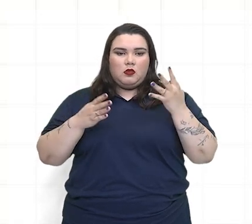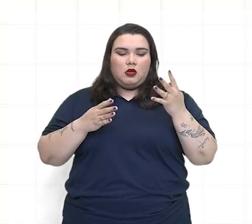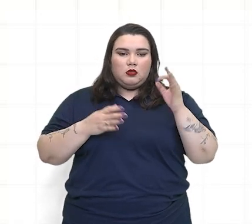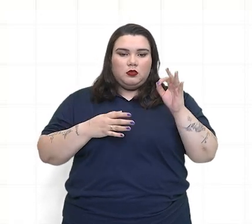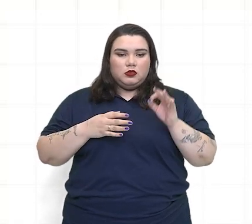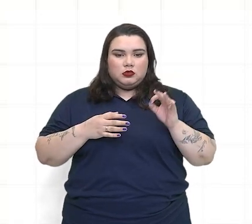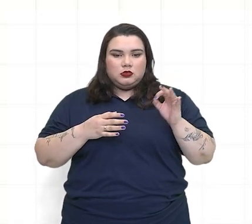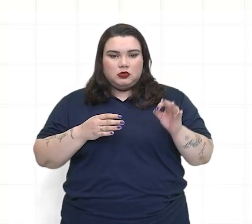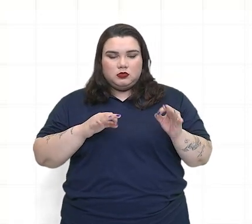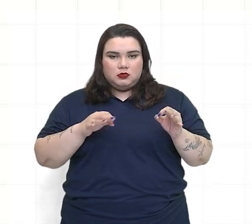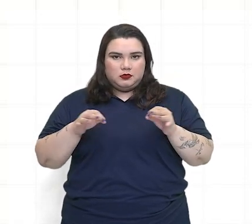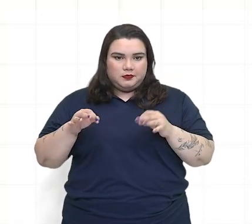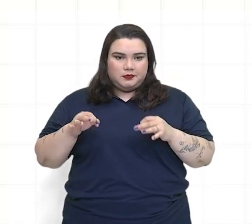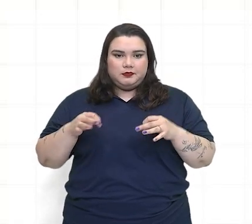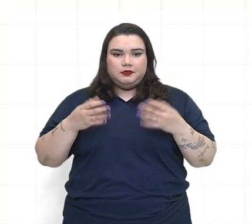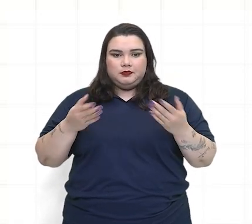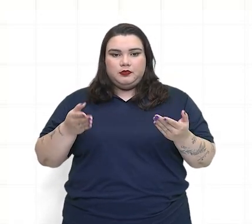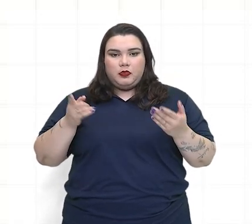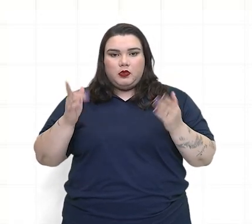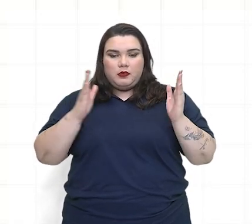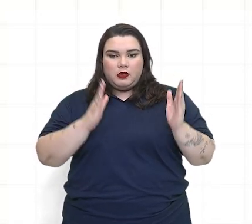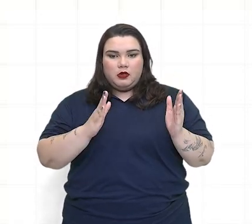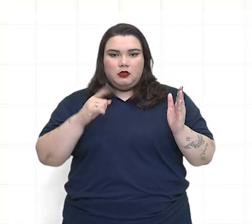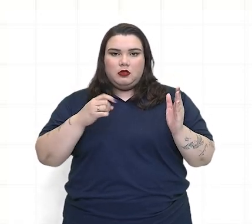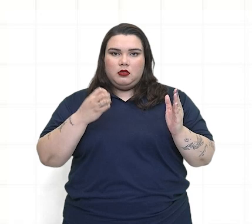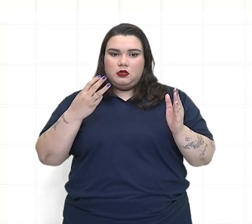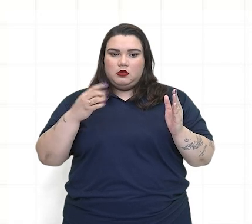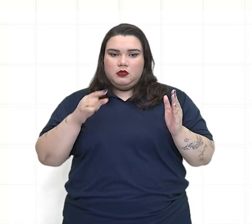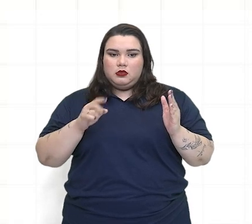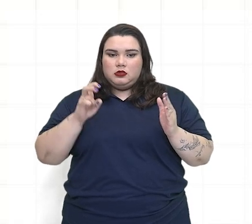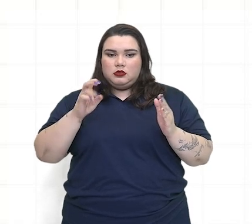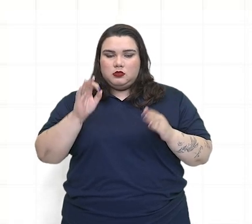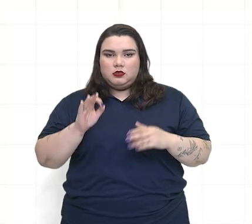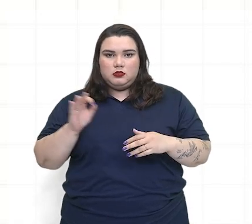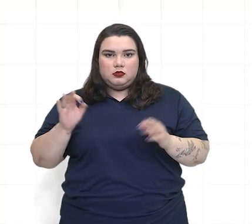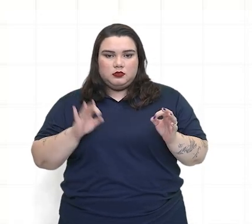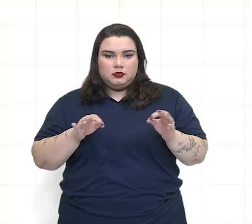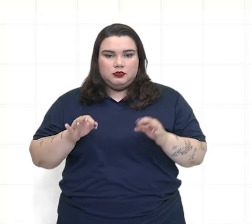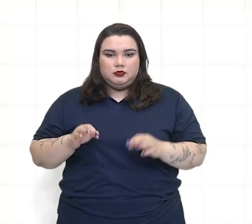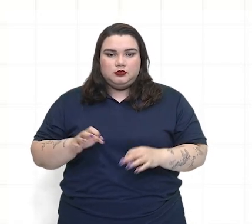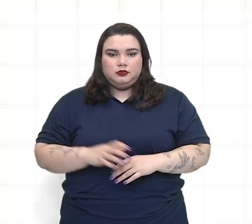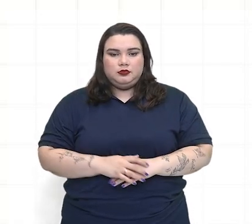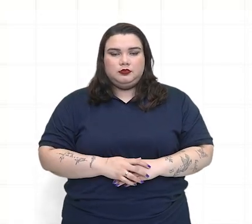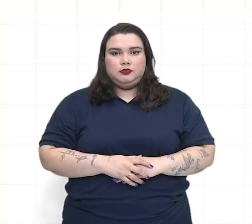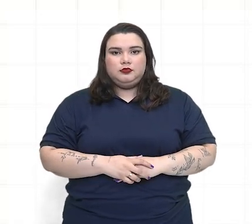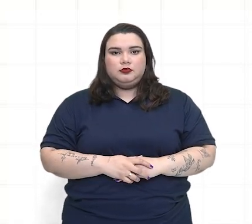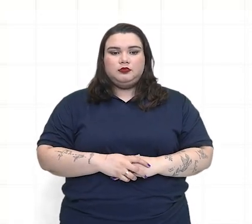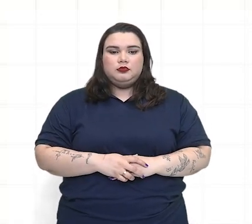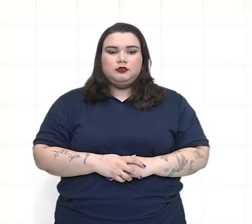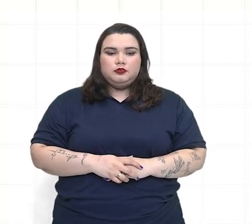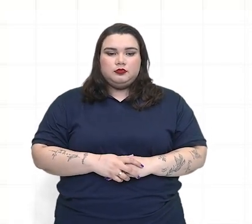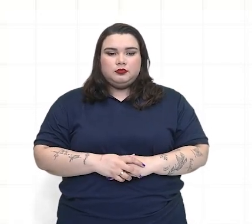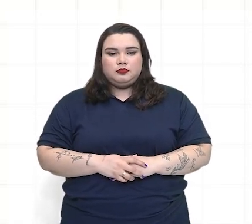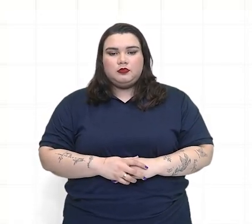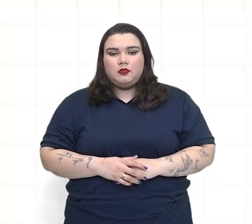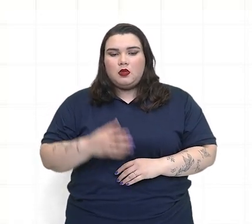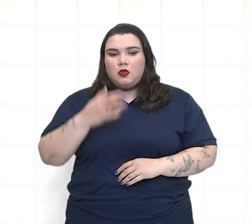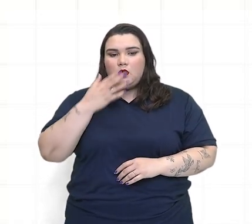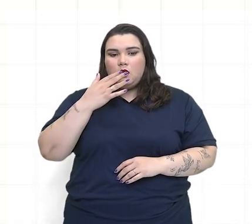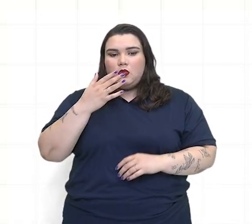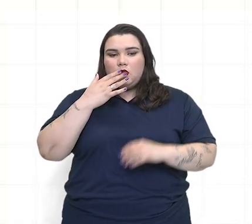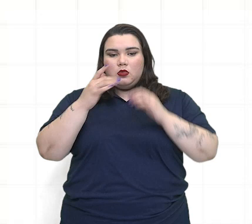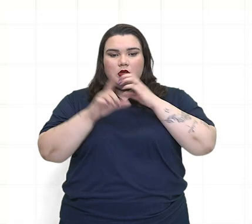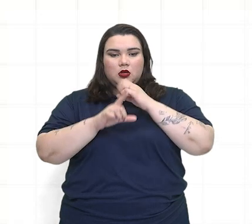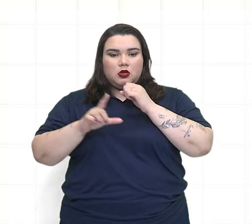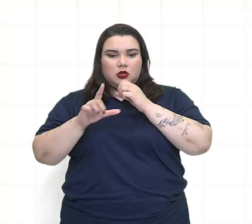né? Bem no meio, vamos supor que seja 3,5%, certo? E o laranjado indica o